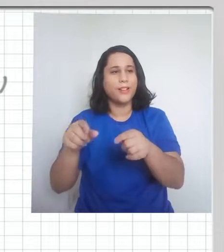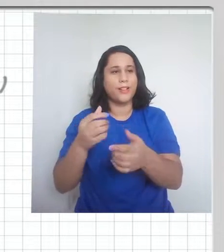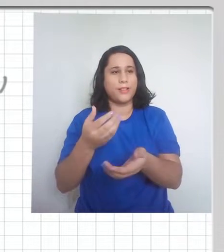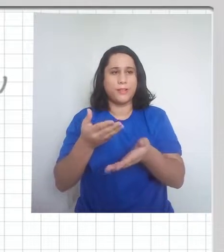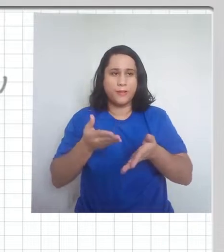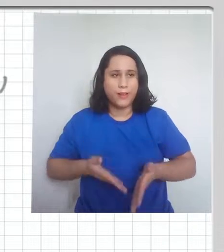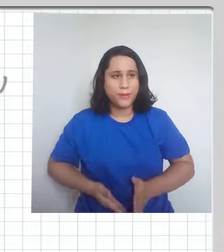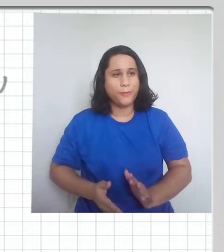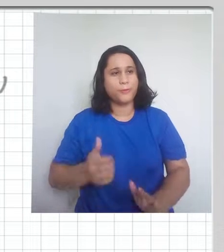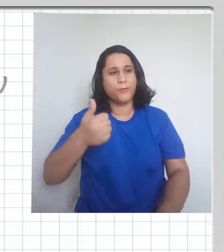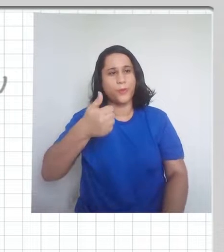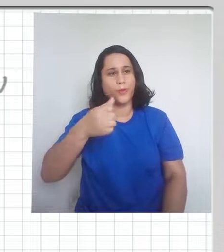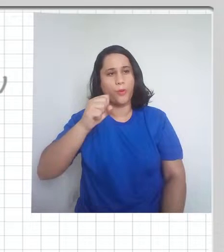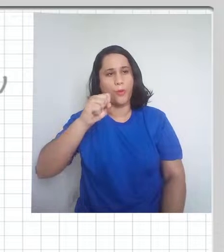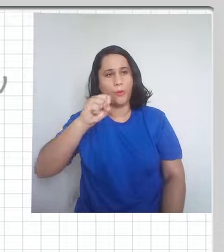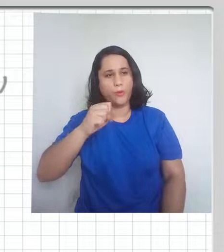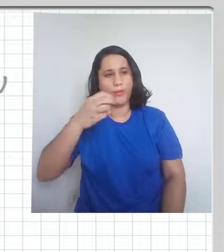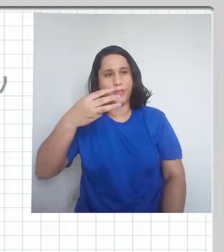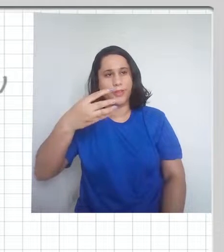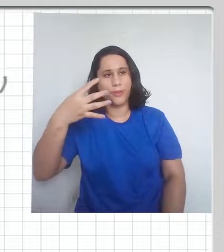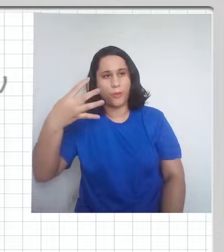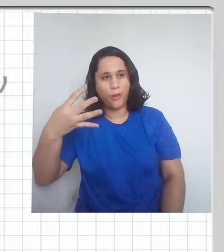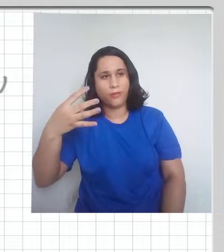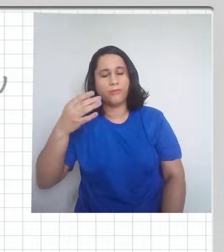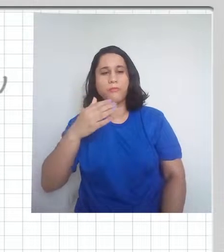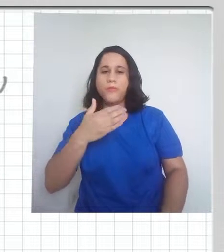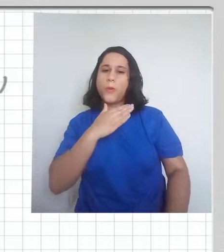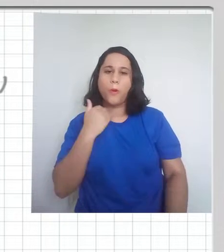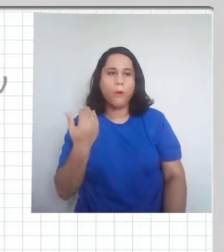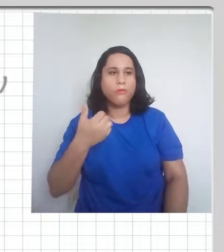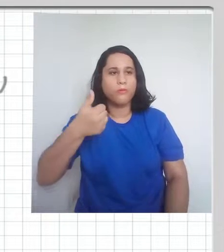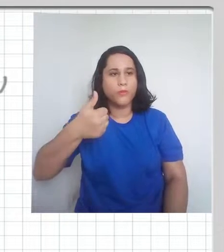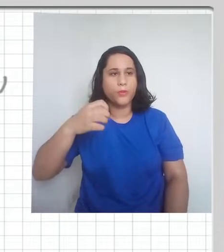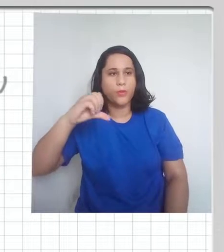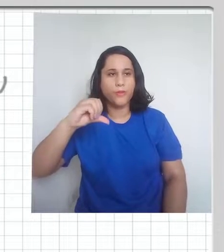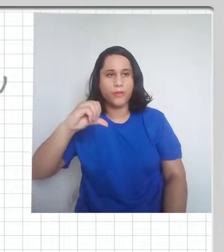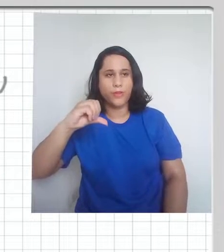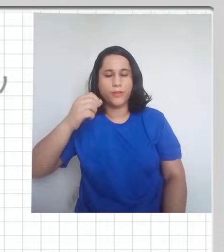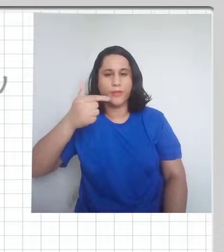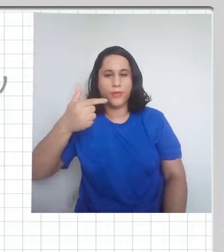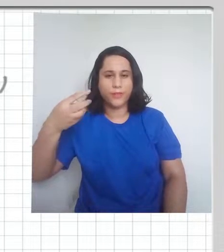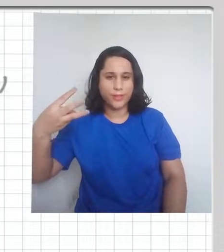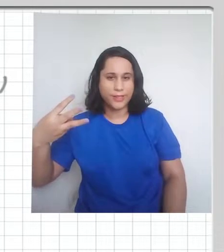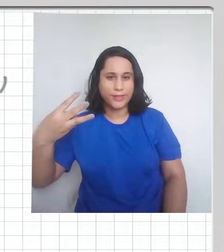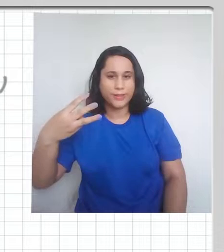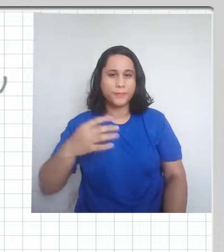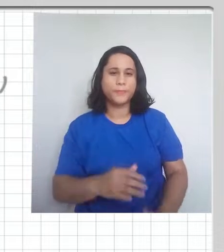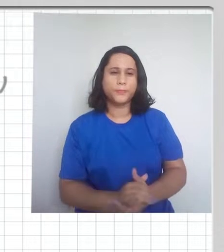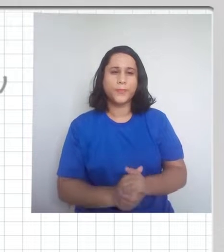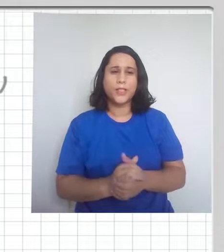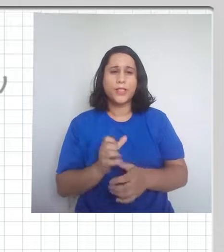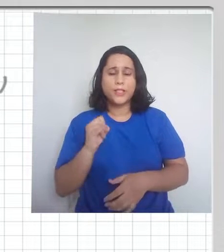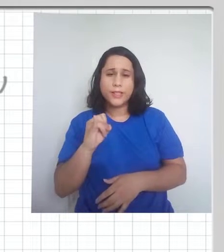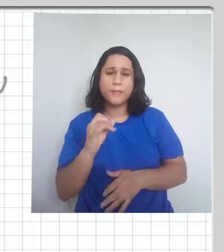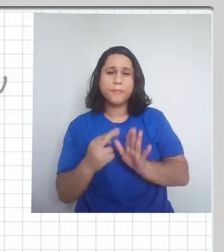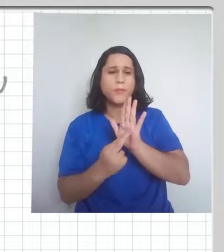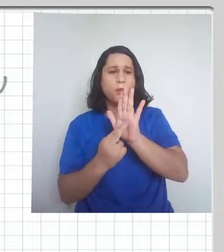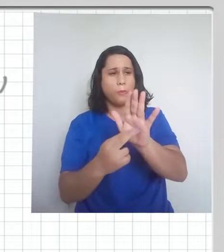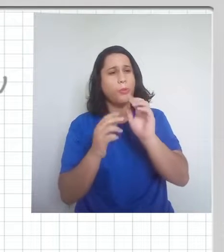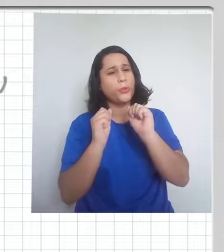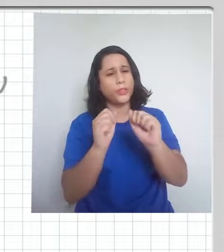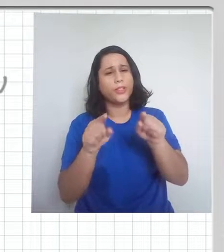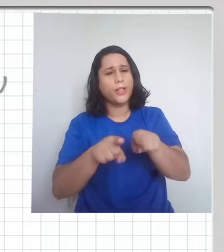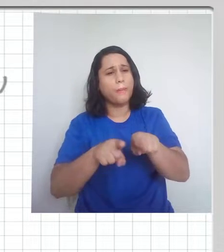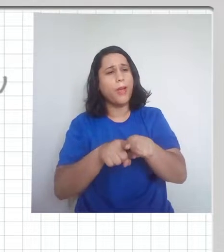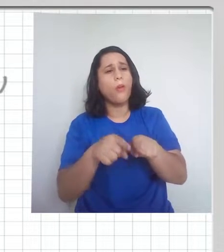a 1923, tá bom? Se a gente fosse representar aqueles outros conjuntos, né, a gente também poderia fazer conjunto B, dos